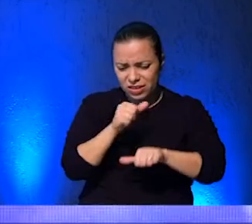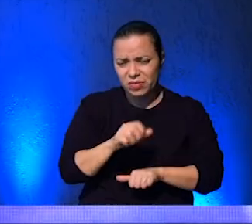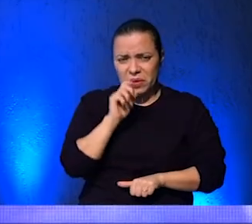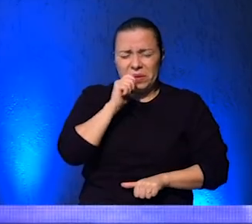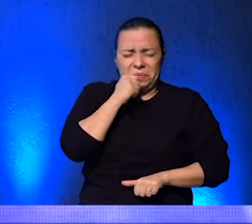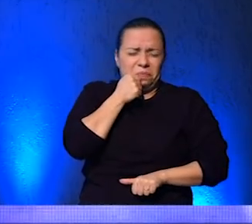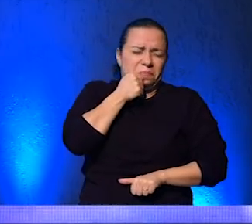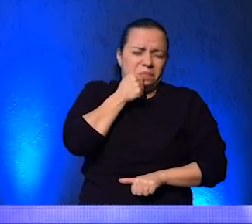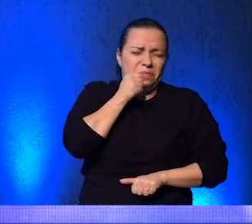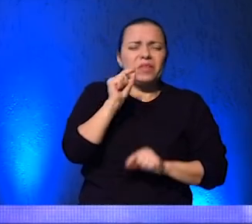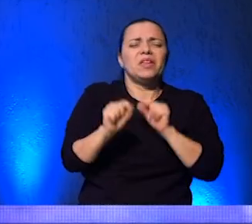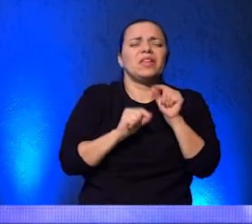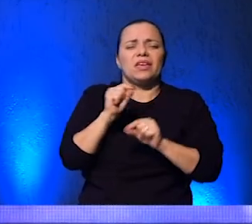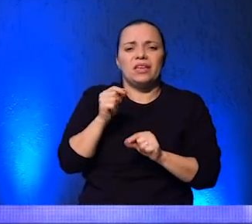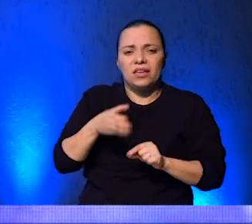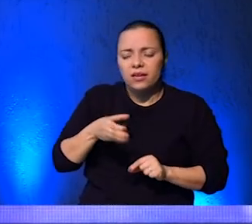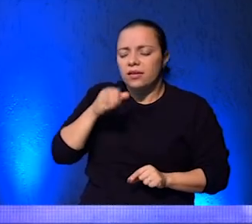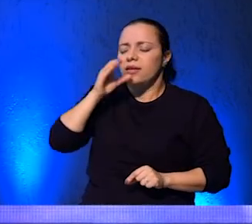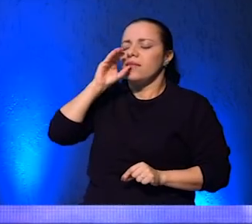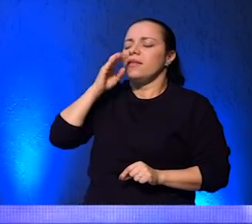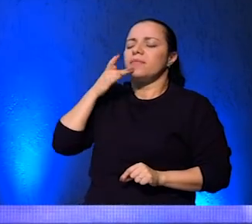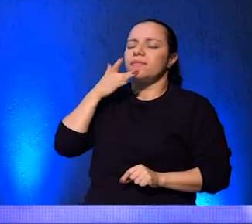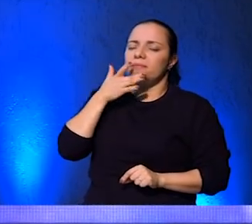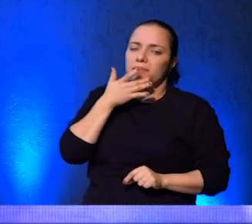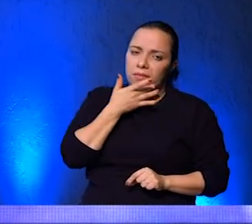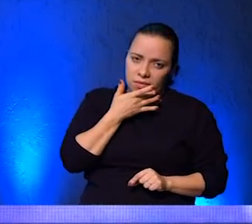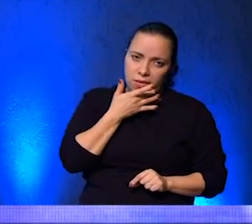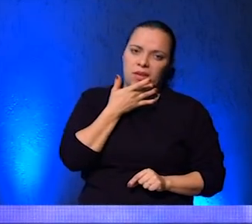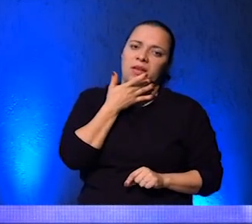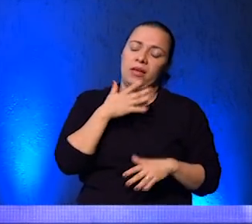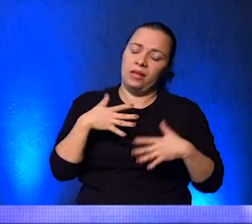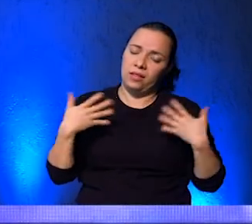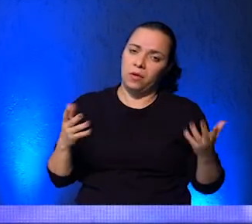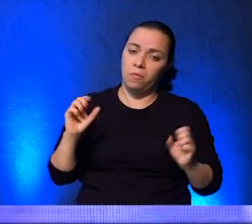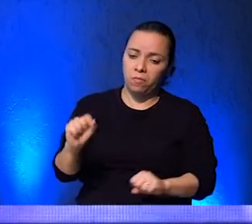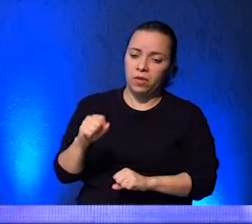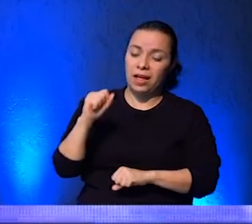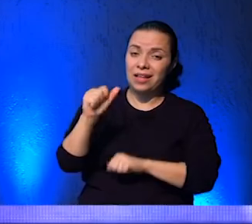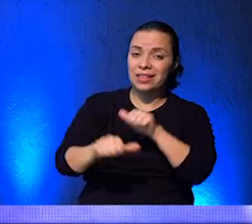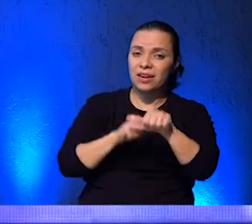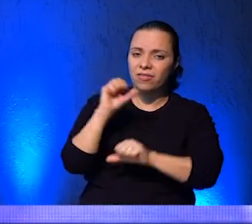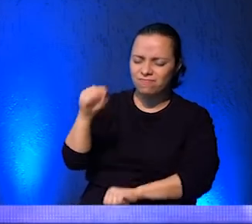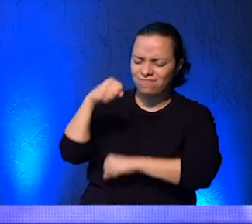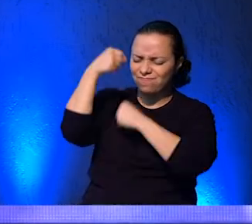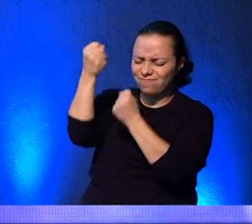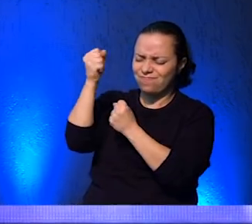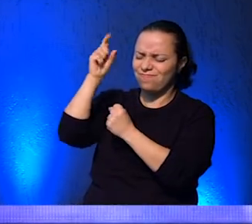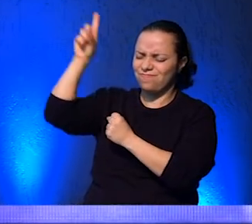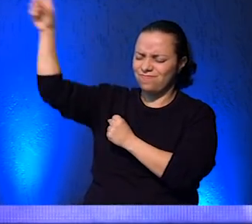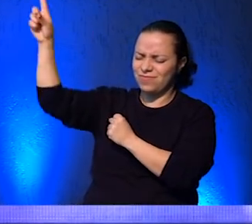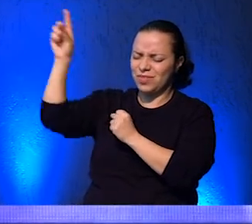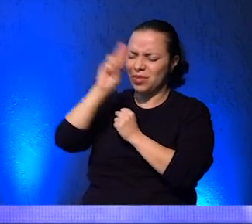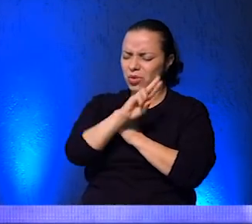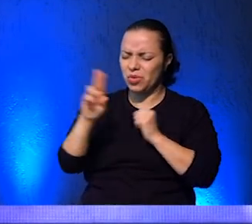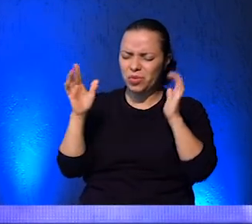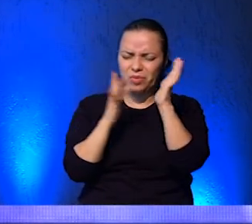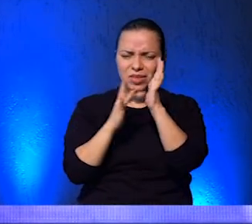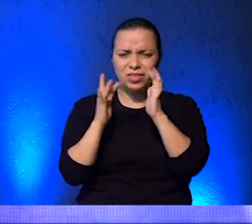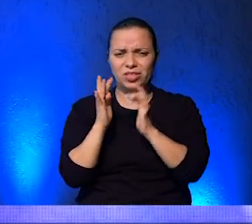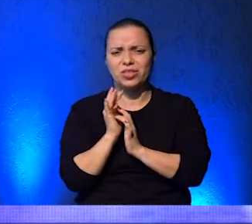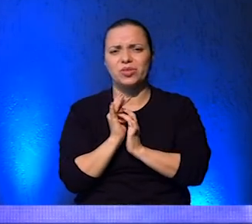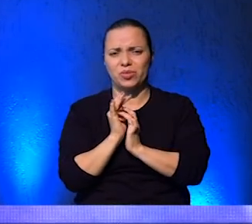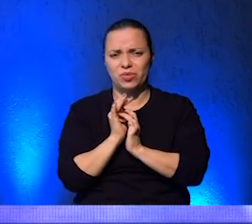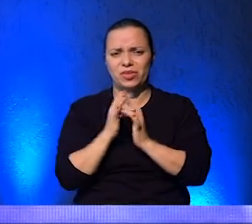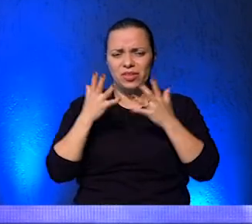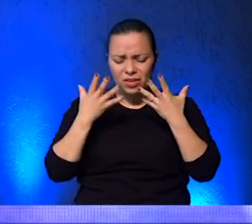esse esse azedo que você está vivendo será transformada em limonada pelo poder do senhor em nome de jesus nós vamos orar agora